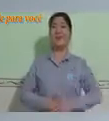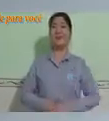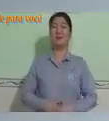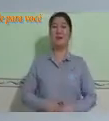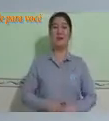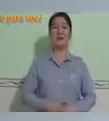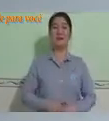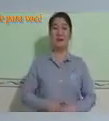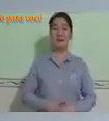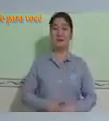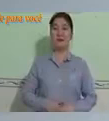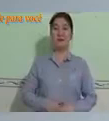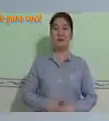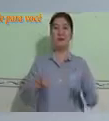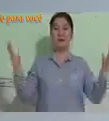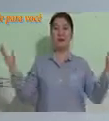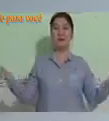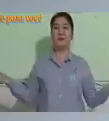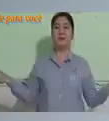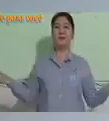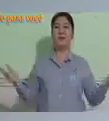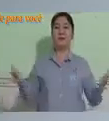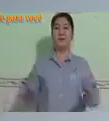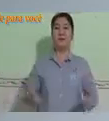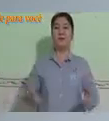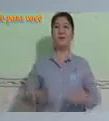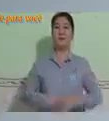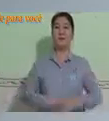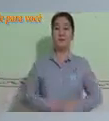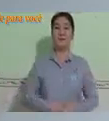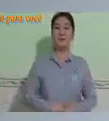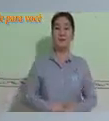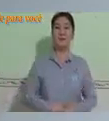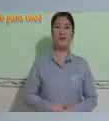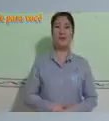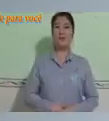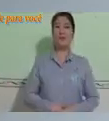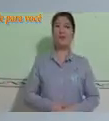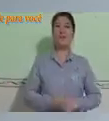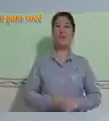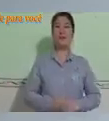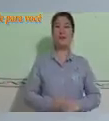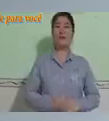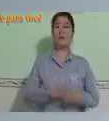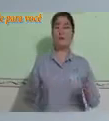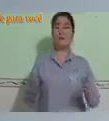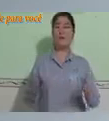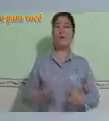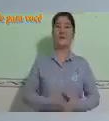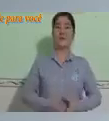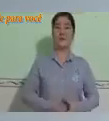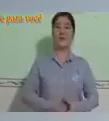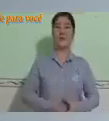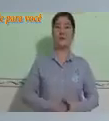PRASBERMAISXRMPLOSDELIMNTOSQUELHORAMA memória veja este vídeo 2.7 dicas para melhorar a capacidade dos EUC acento agudo REBRO